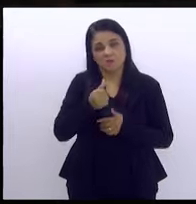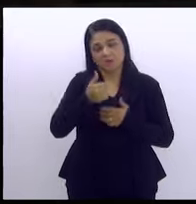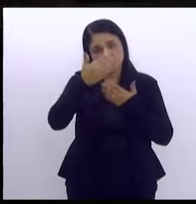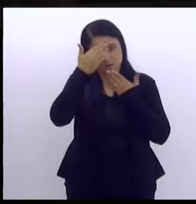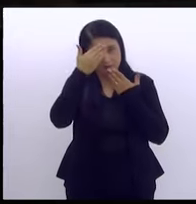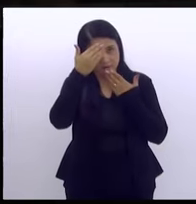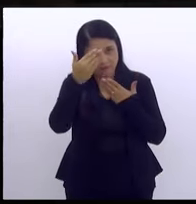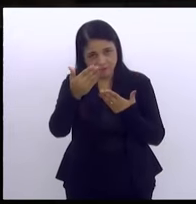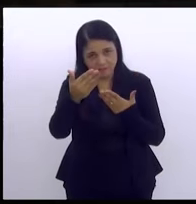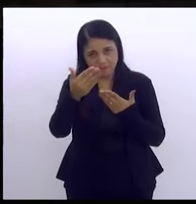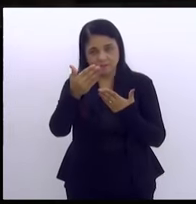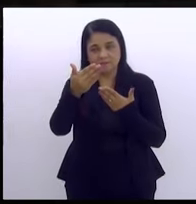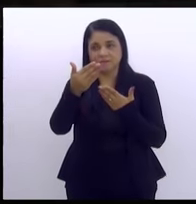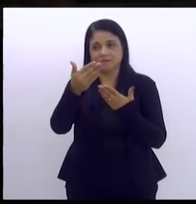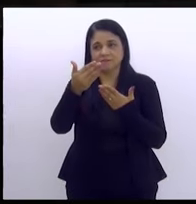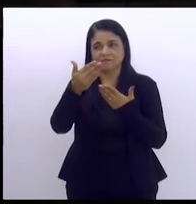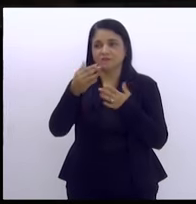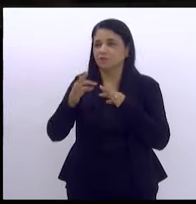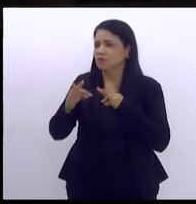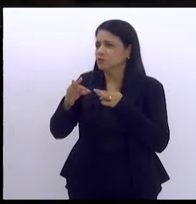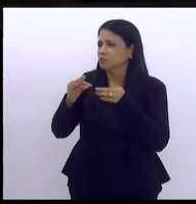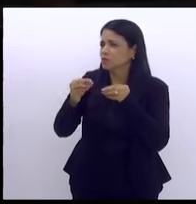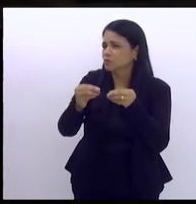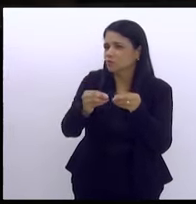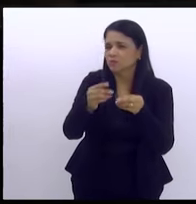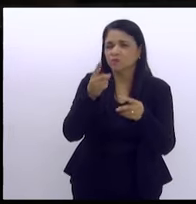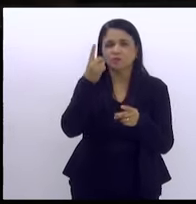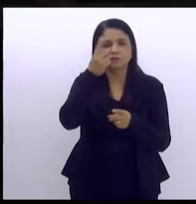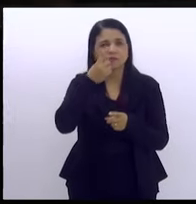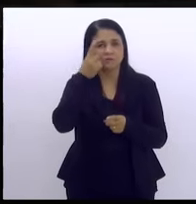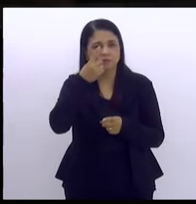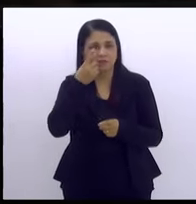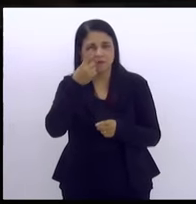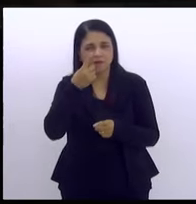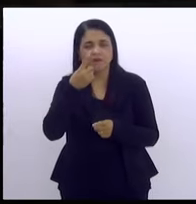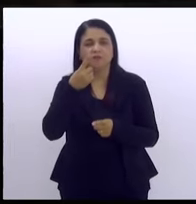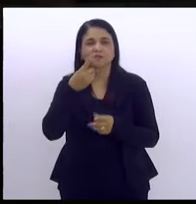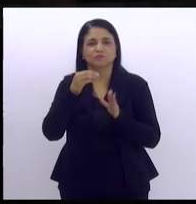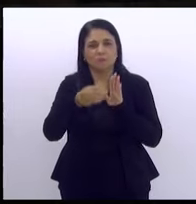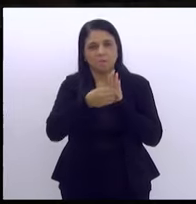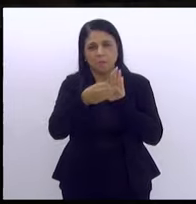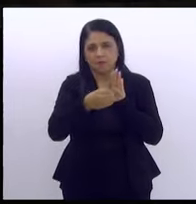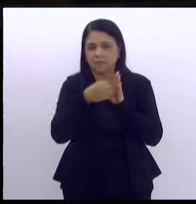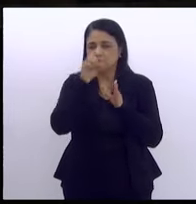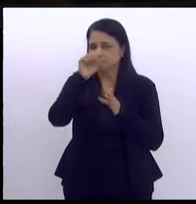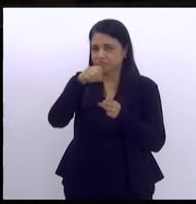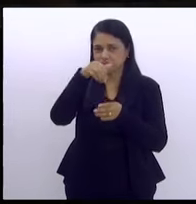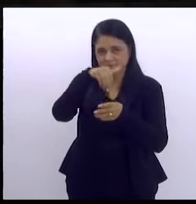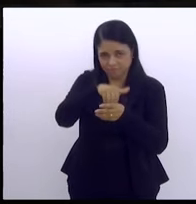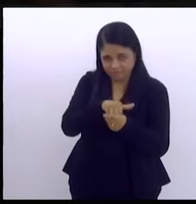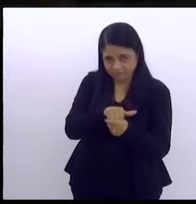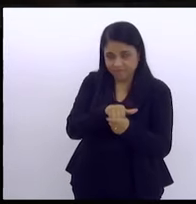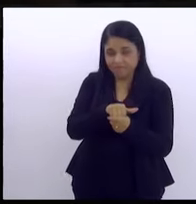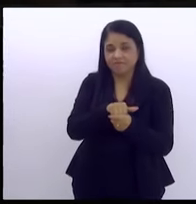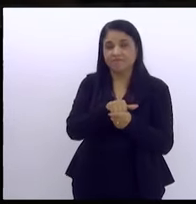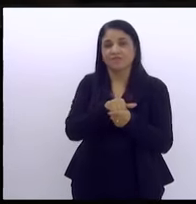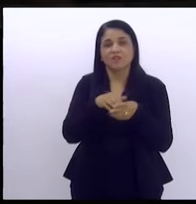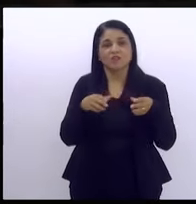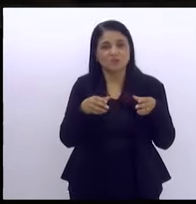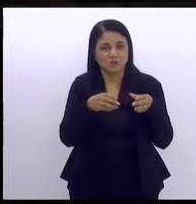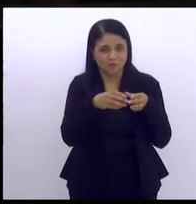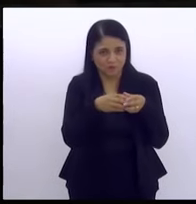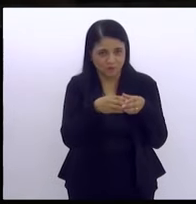agradecer todos os deputados e deputadas que deram parecer favorável nas comissões,